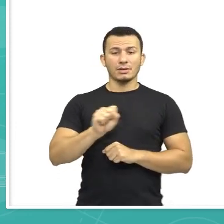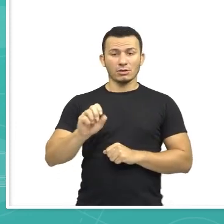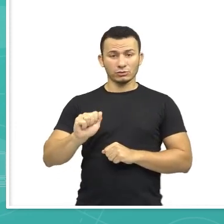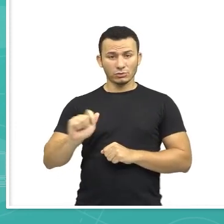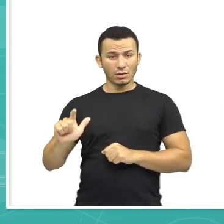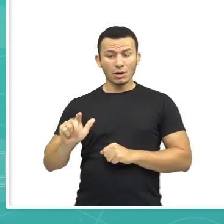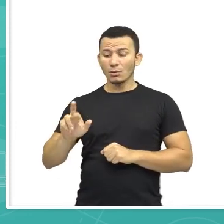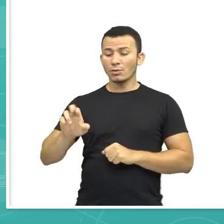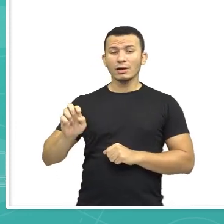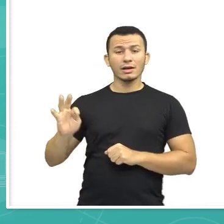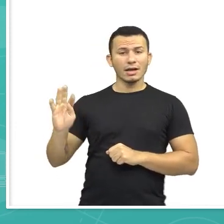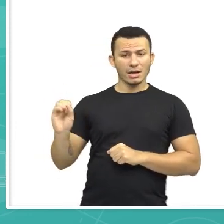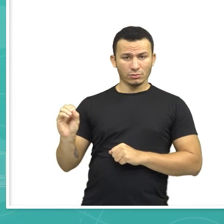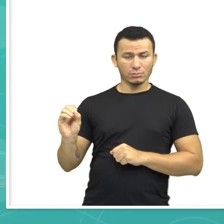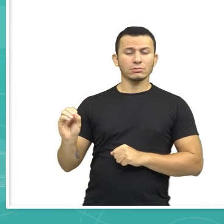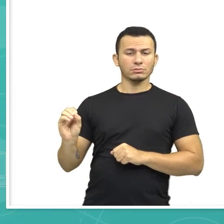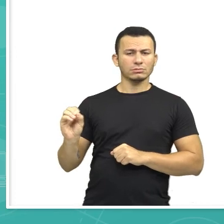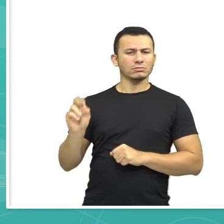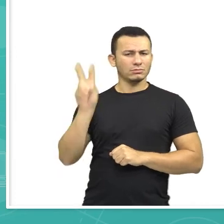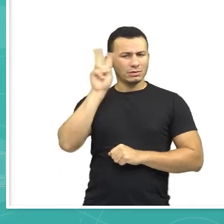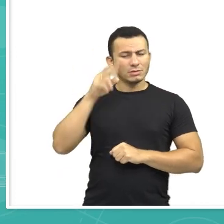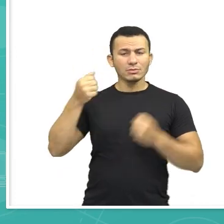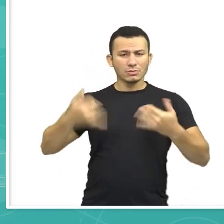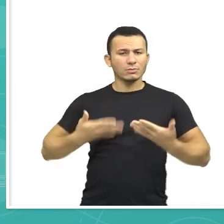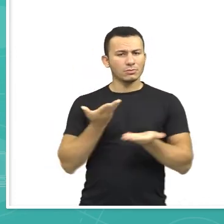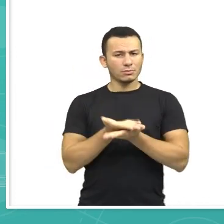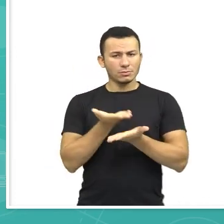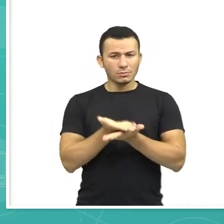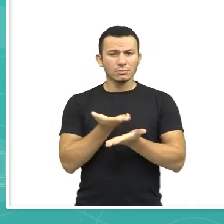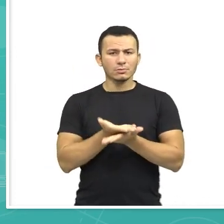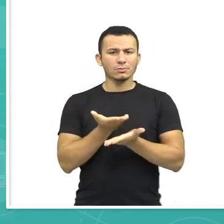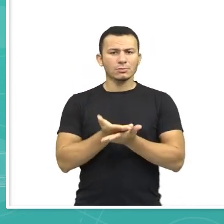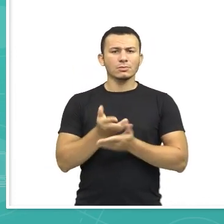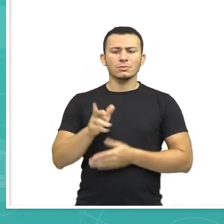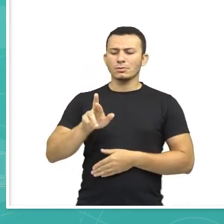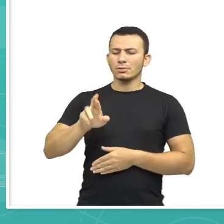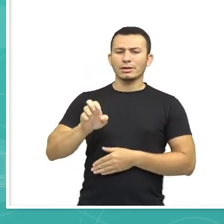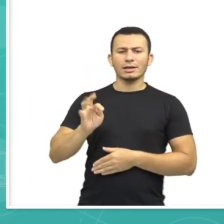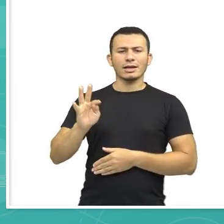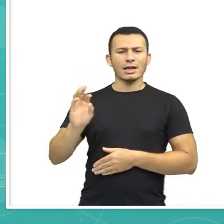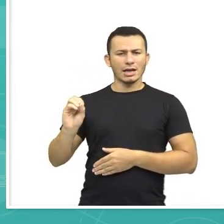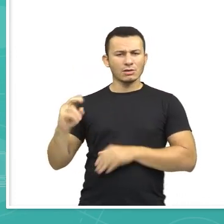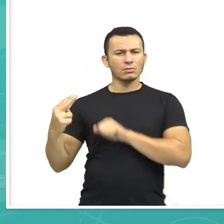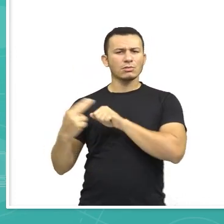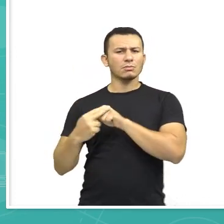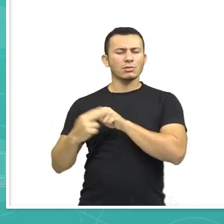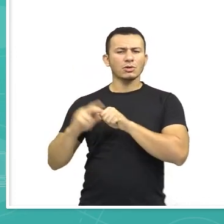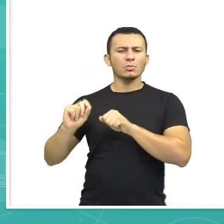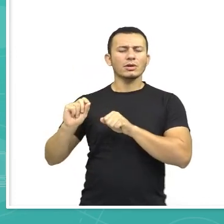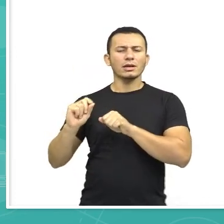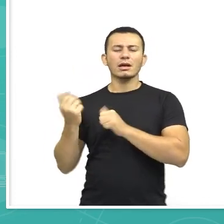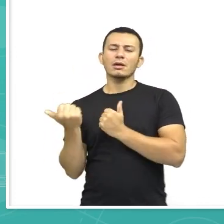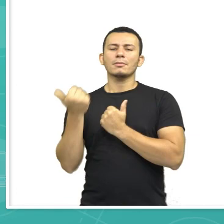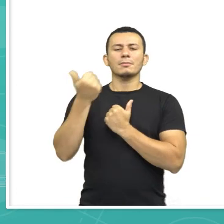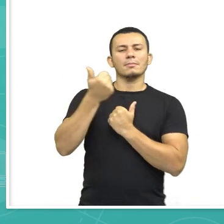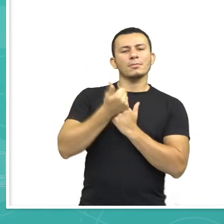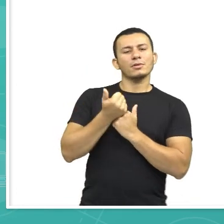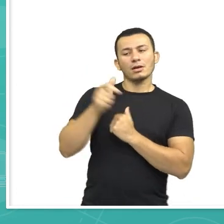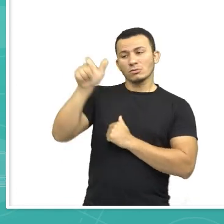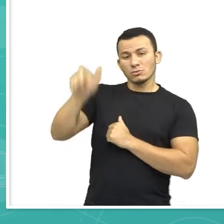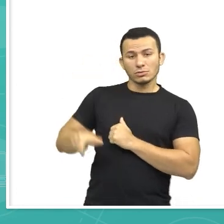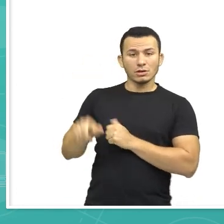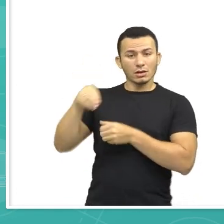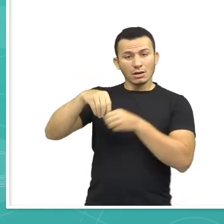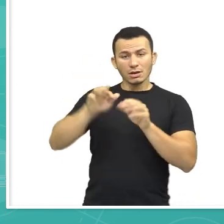pronomes pessoais do caso reto, falamos aqui na aula de hoje, que eles vão fazer papel de sujeitos na oração, não é isso?